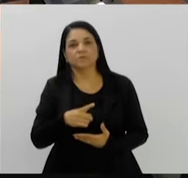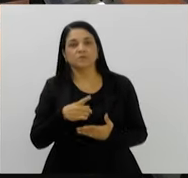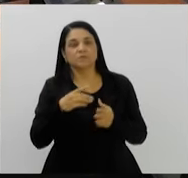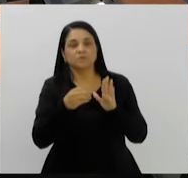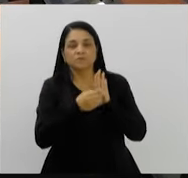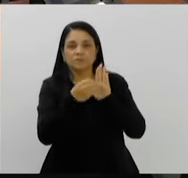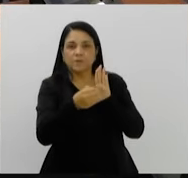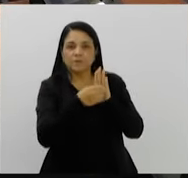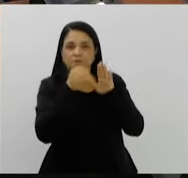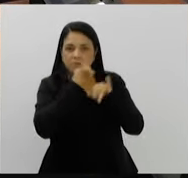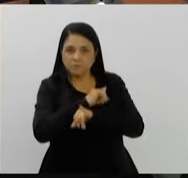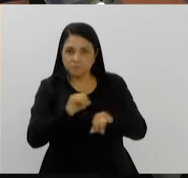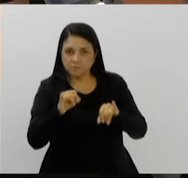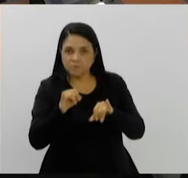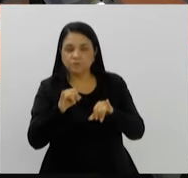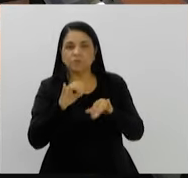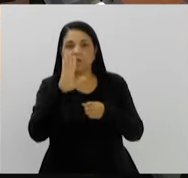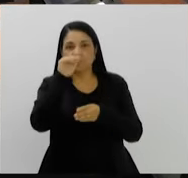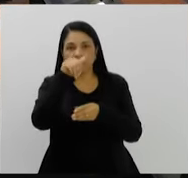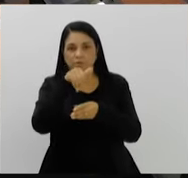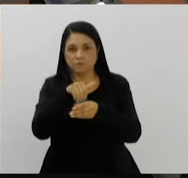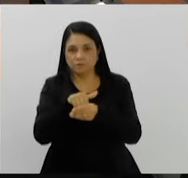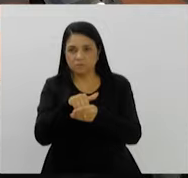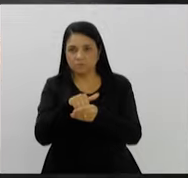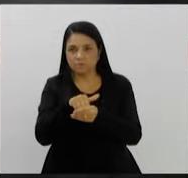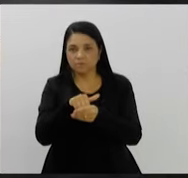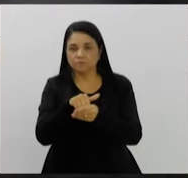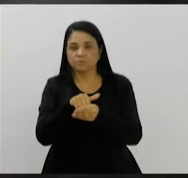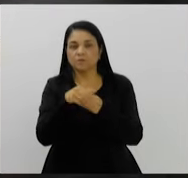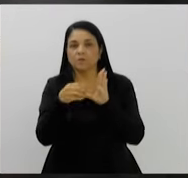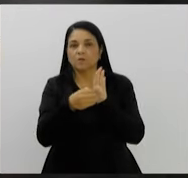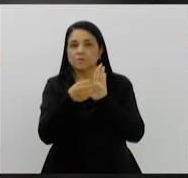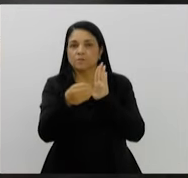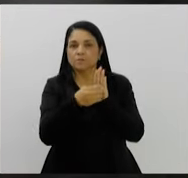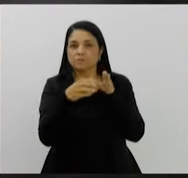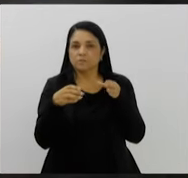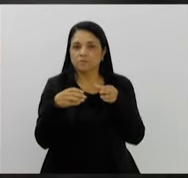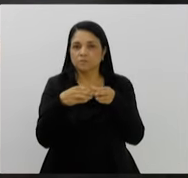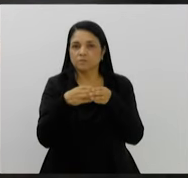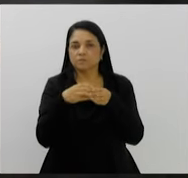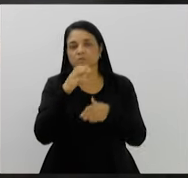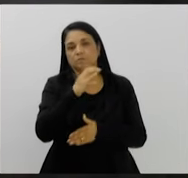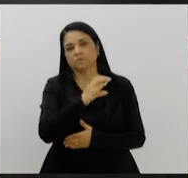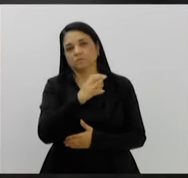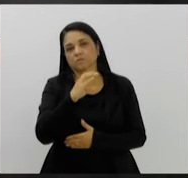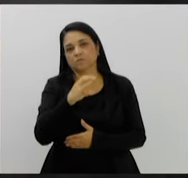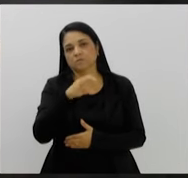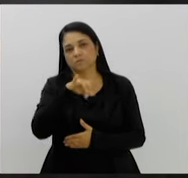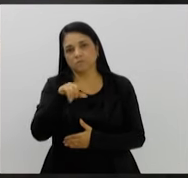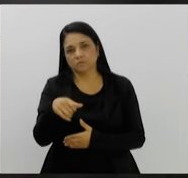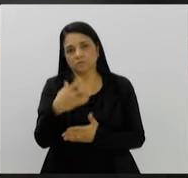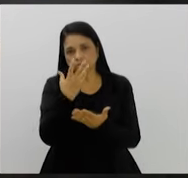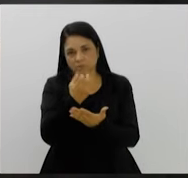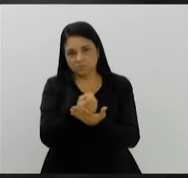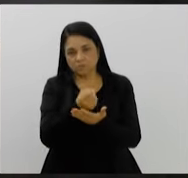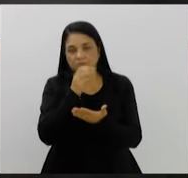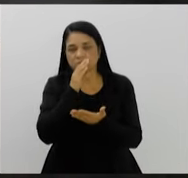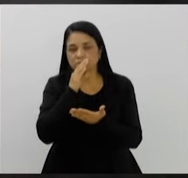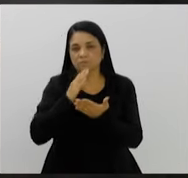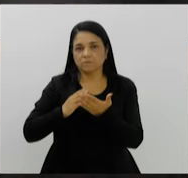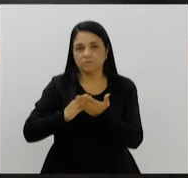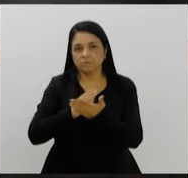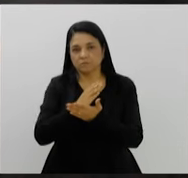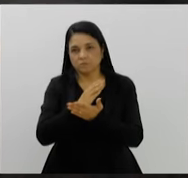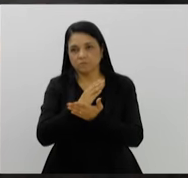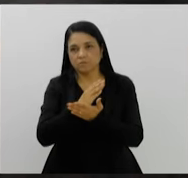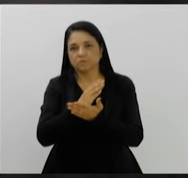pareceres emitidos em da comissão de constitui e justi senhores que aprov permane Como estão